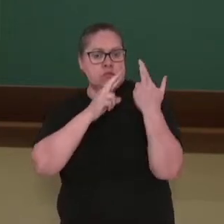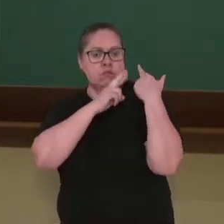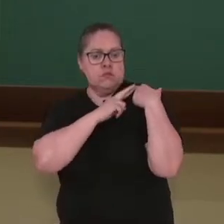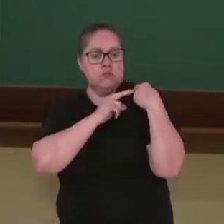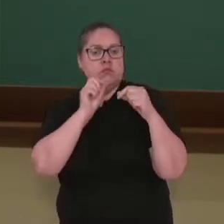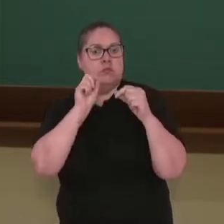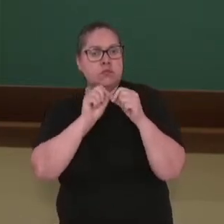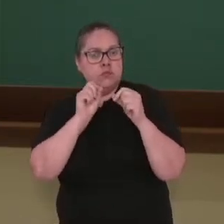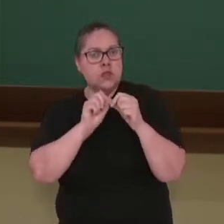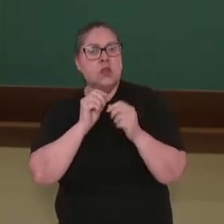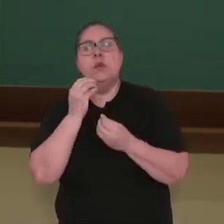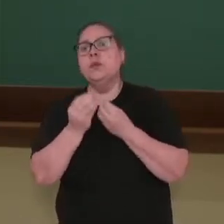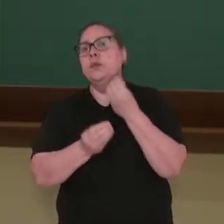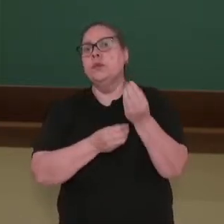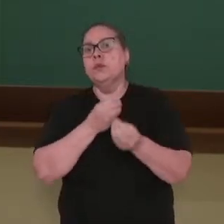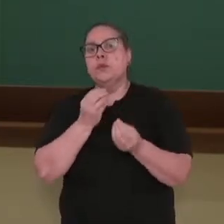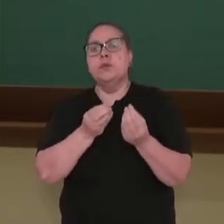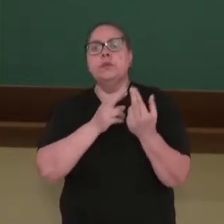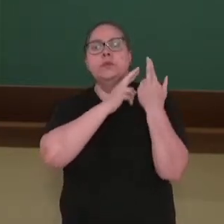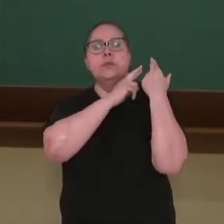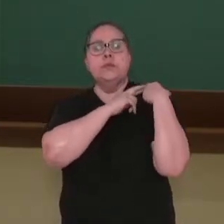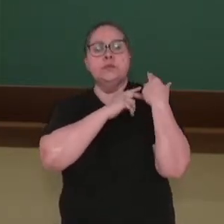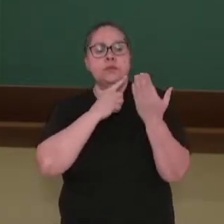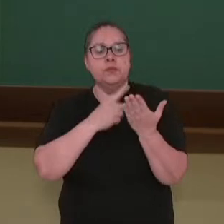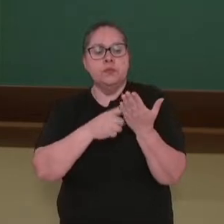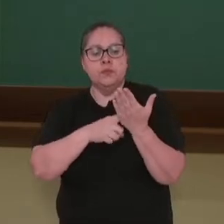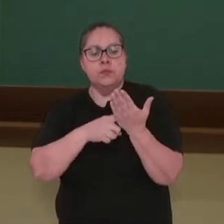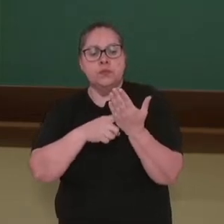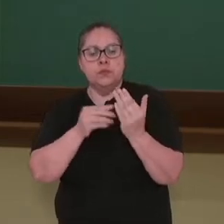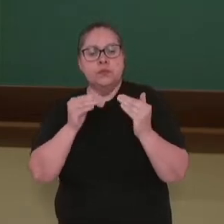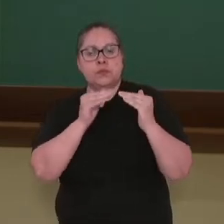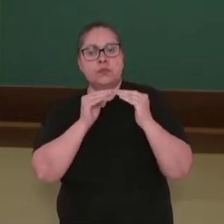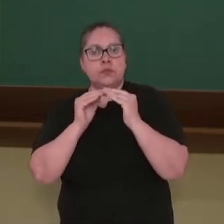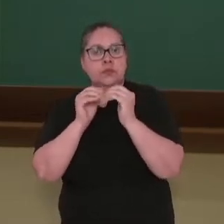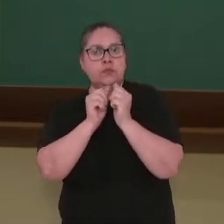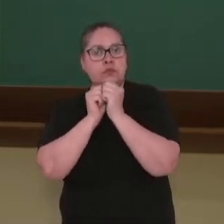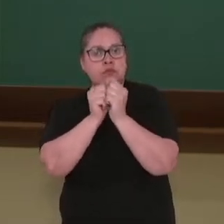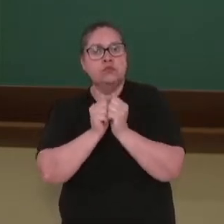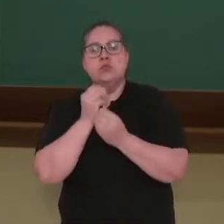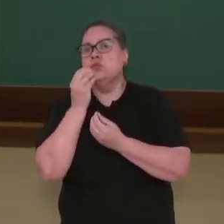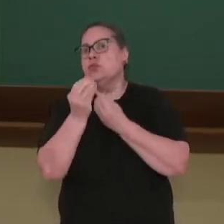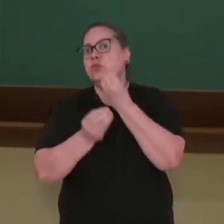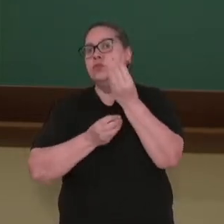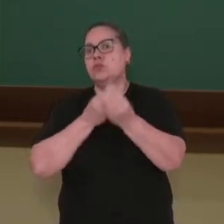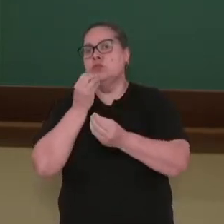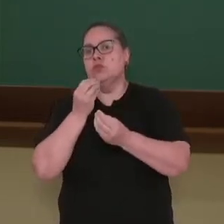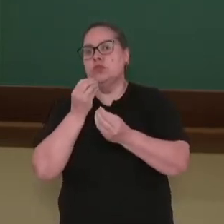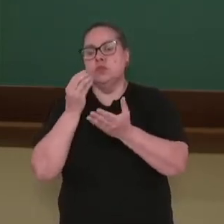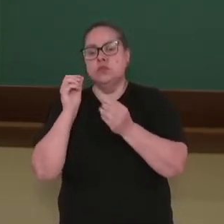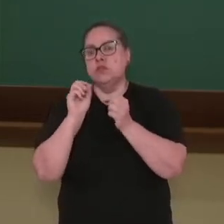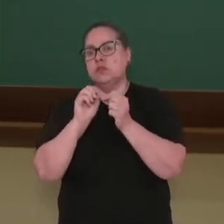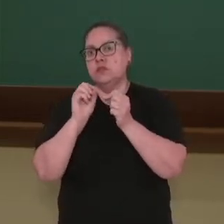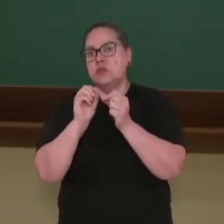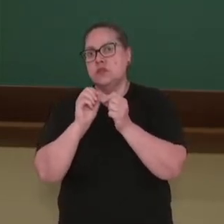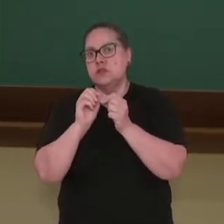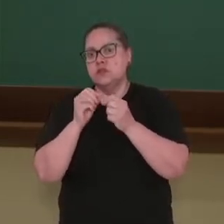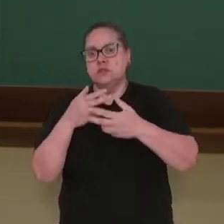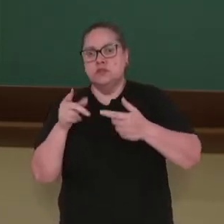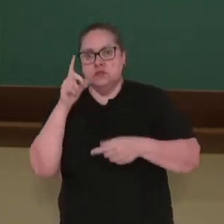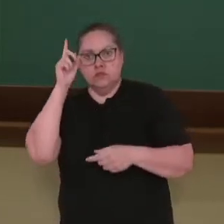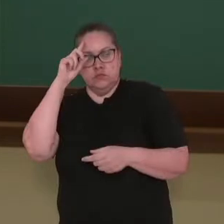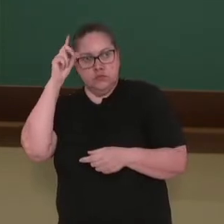que responsabilidade e compromisso estão associados, então? Como é que a gente cumpre com essas questões no dia